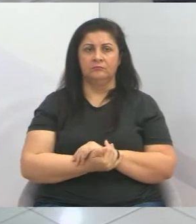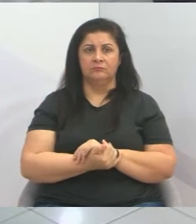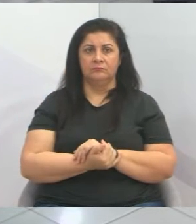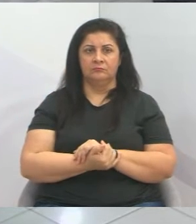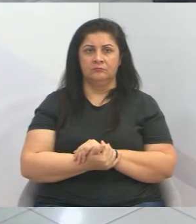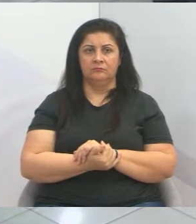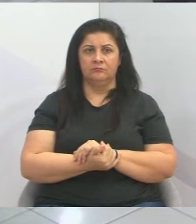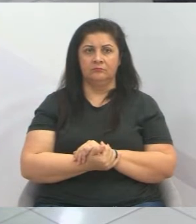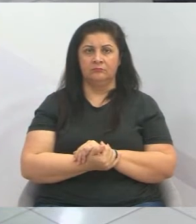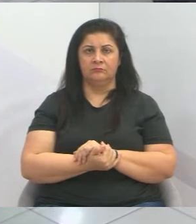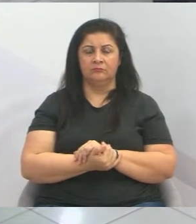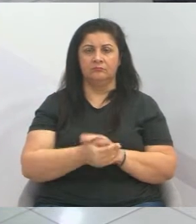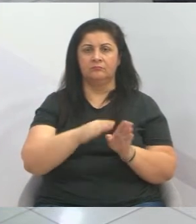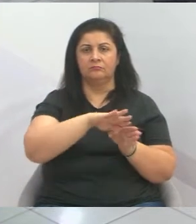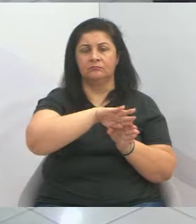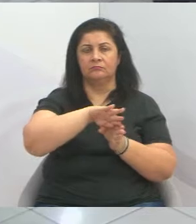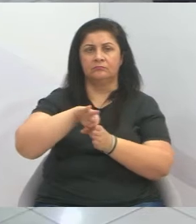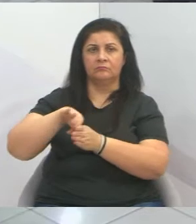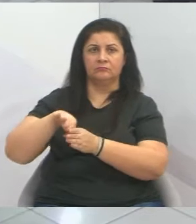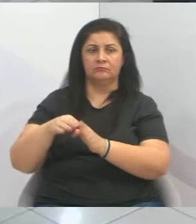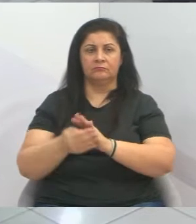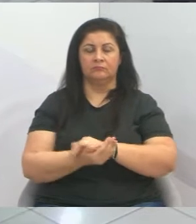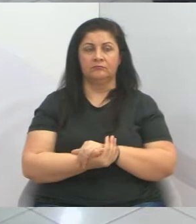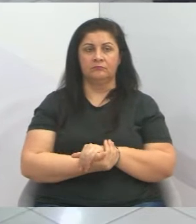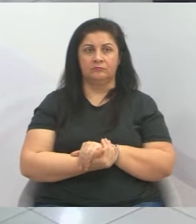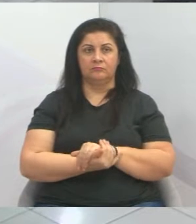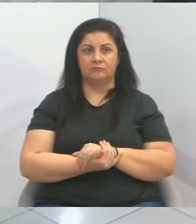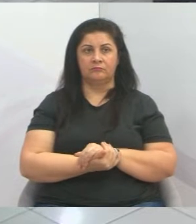requerimento aprovado o próximo requerimento